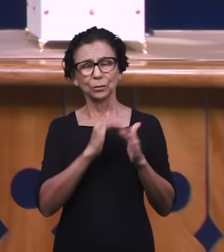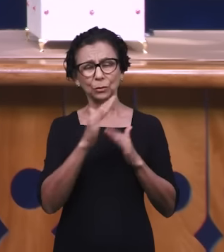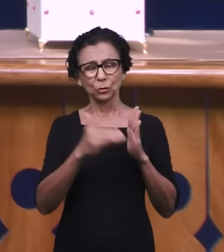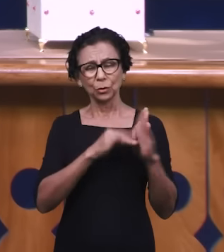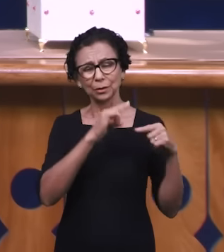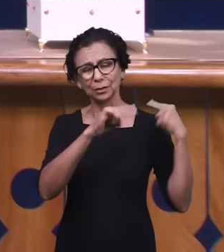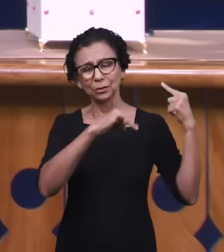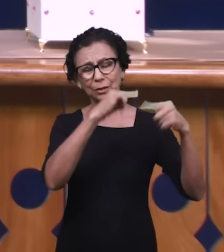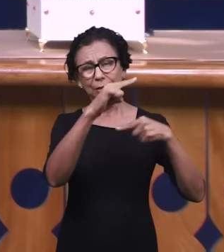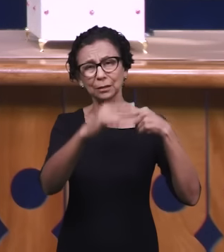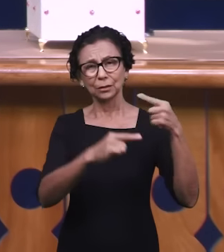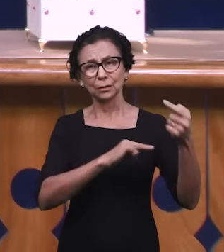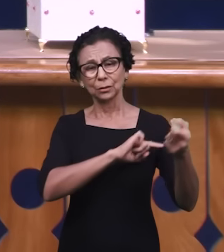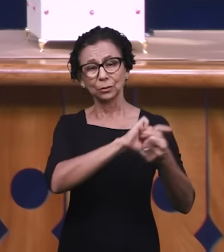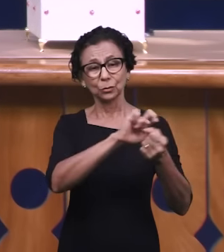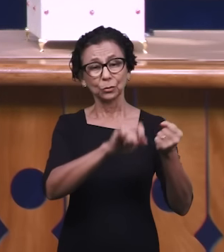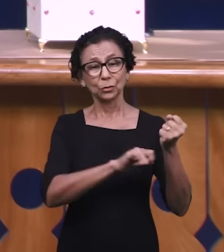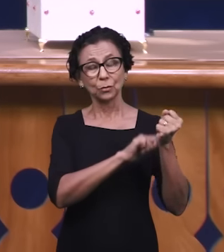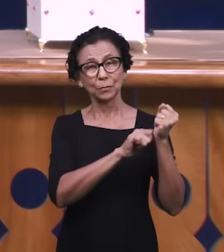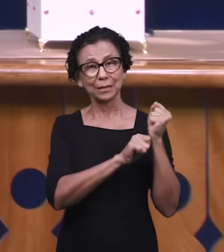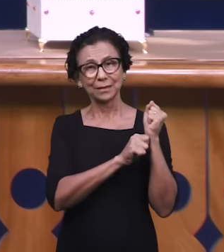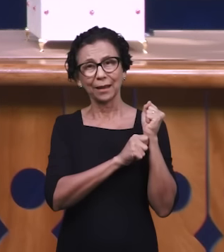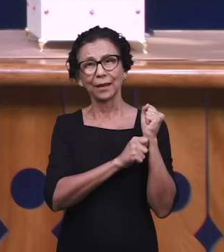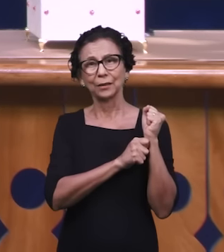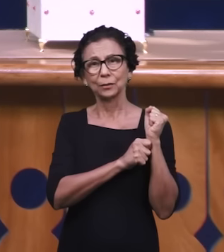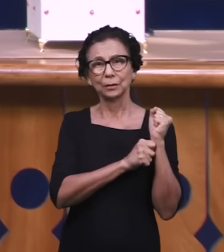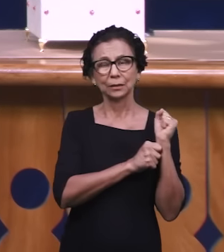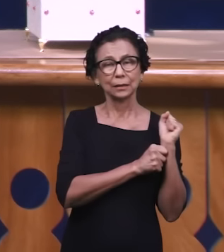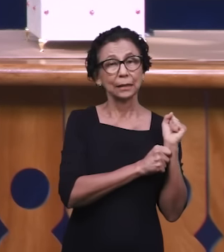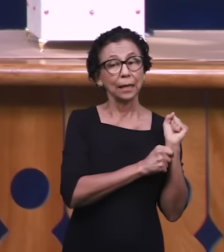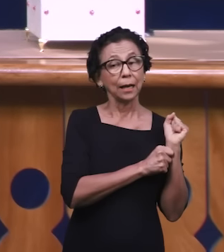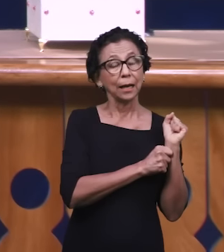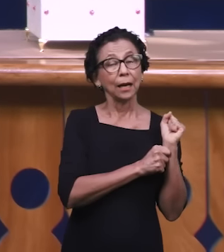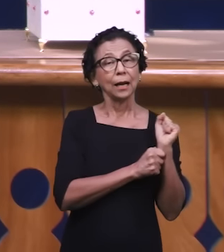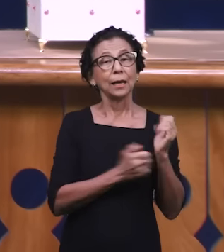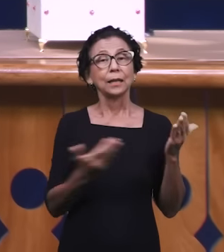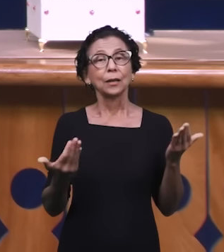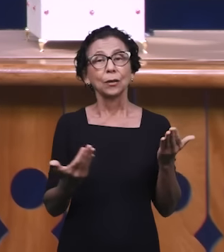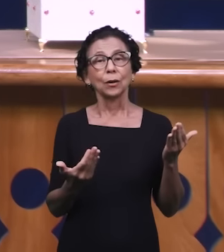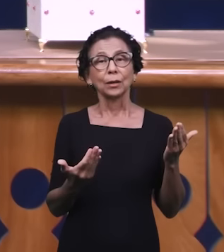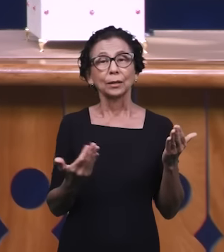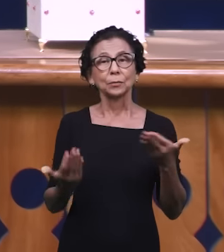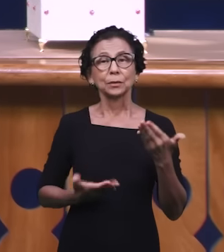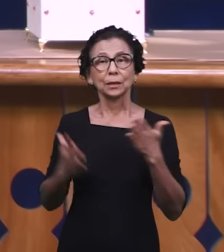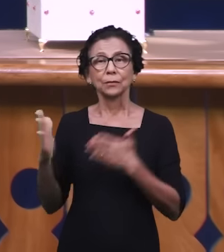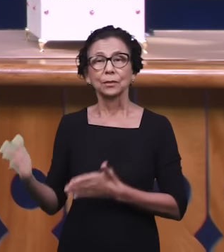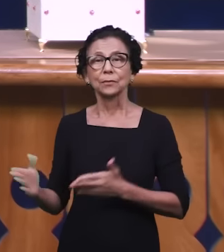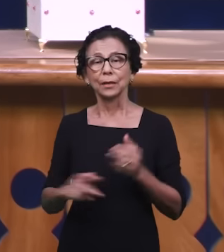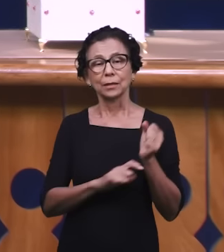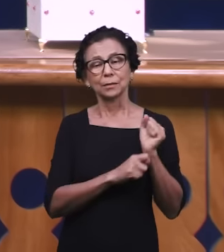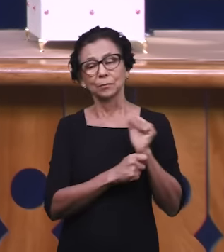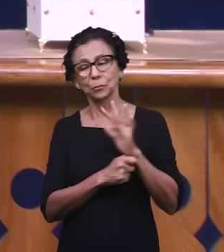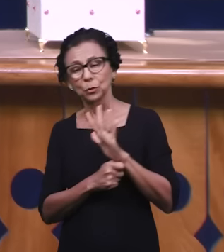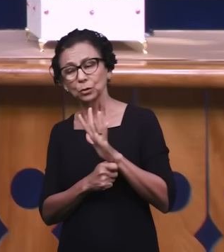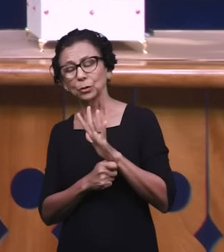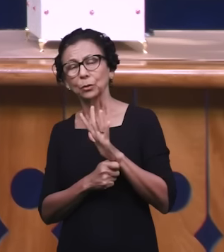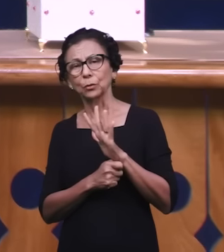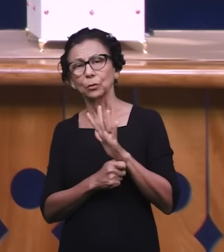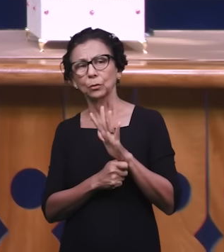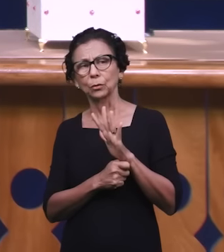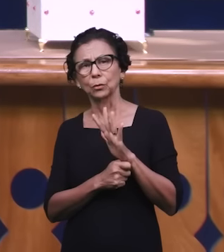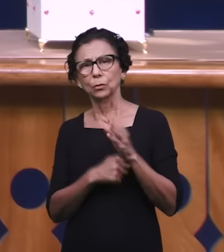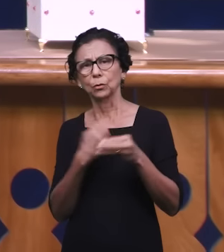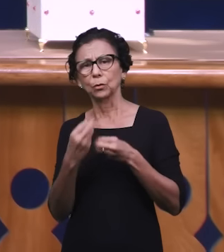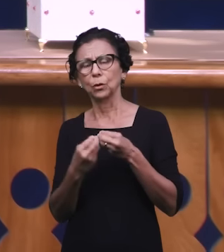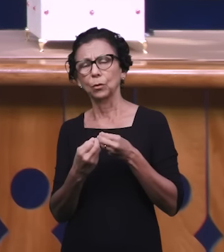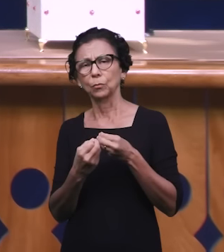foi manifesto aos seus santos, ou seja, manifesto como? Através da revelação do Espírito Santo. E Paulo foi um homem